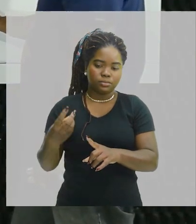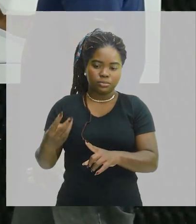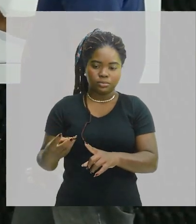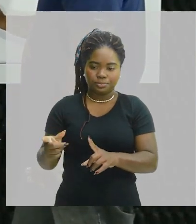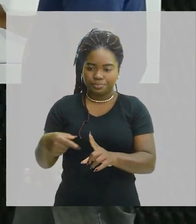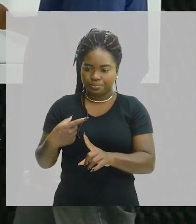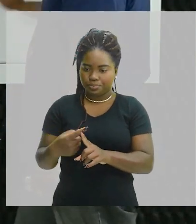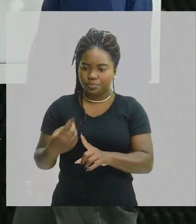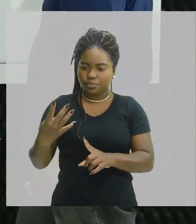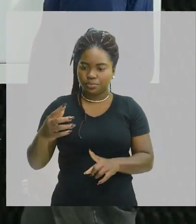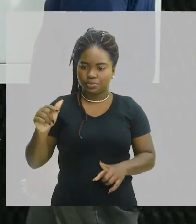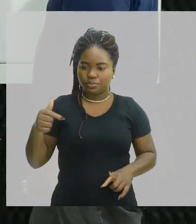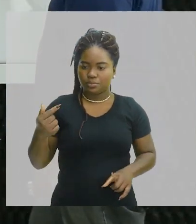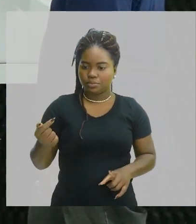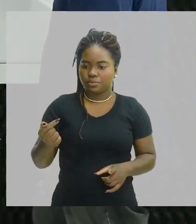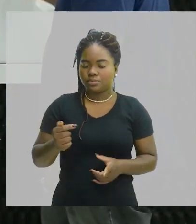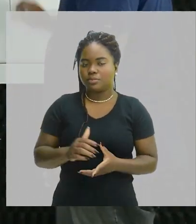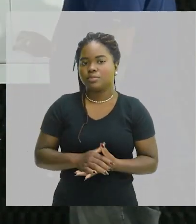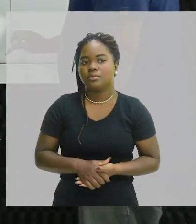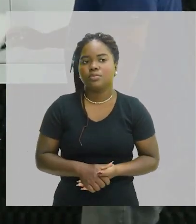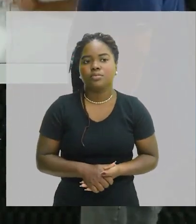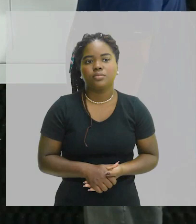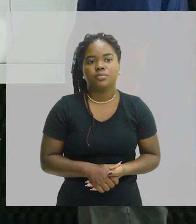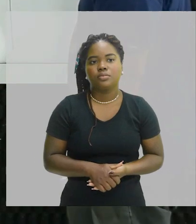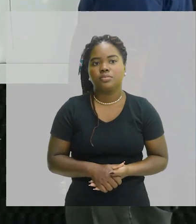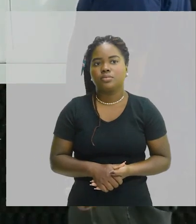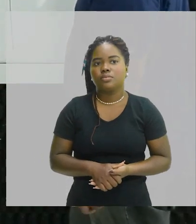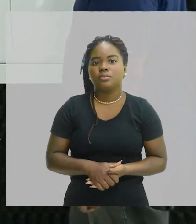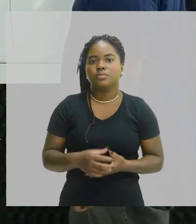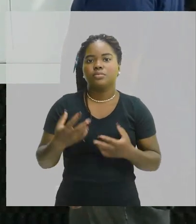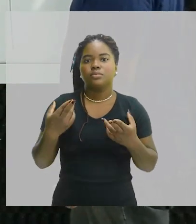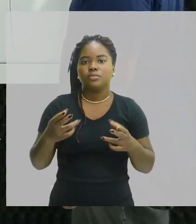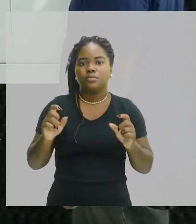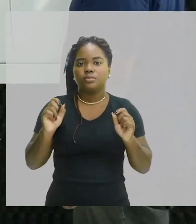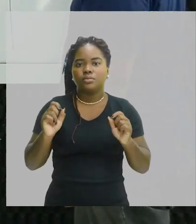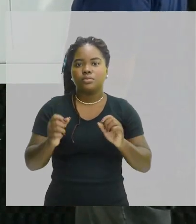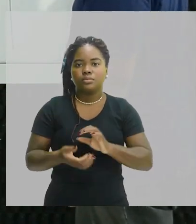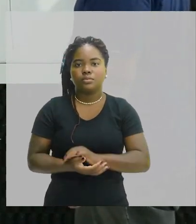mais 4,7. Então, isso vai ser igual ao quê?